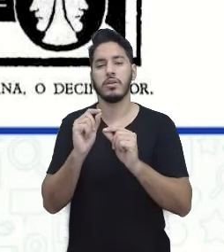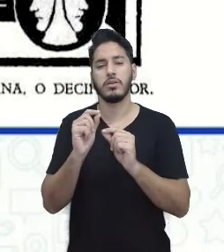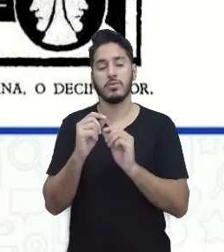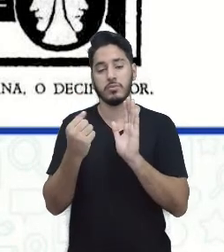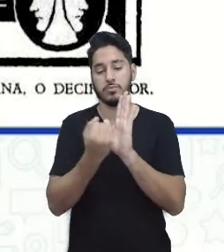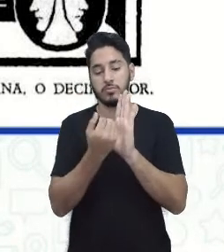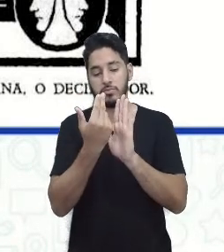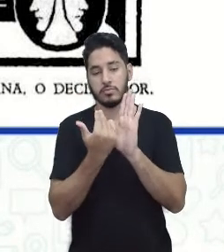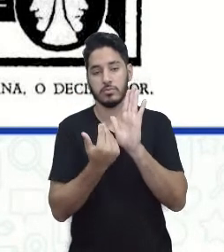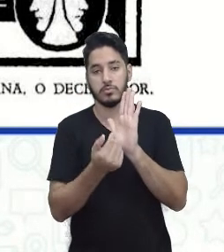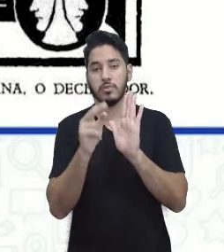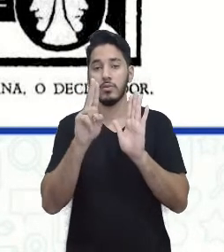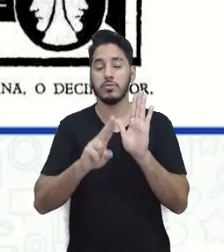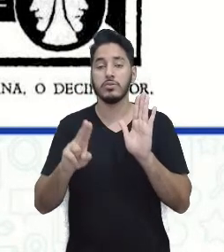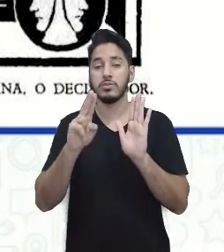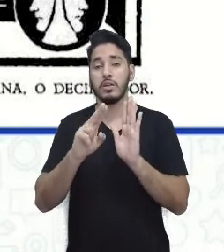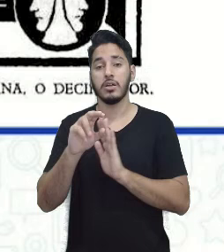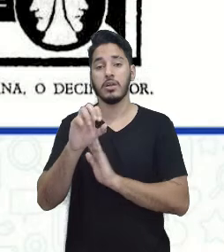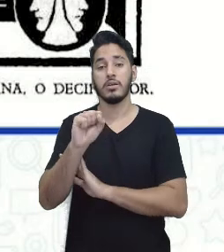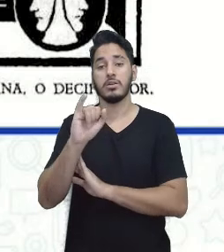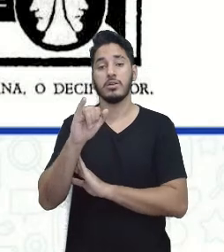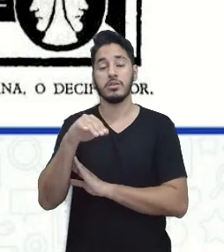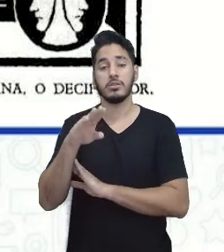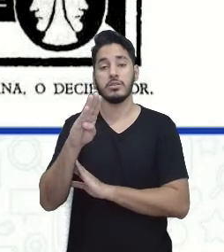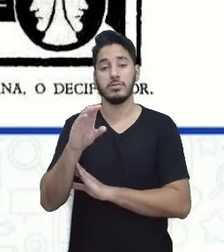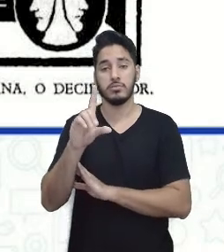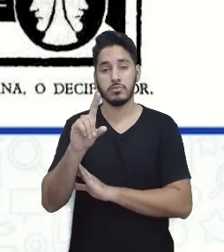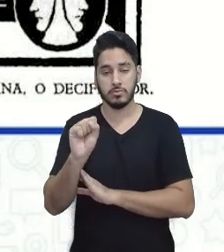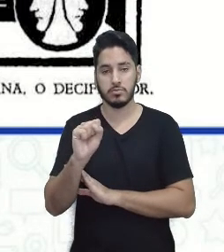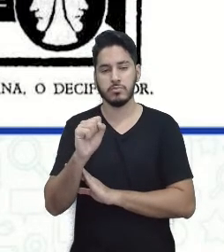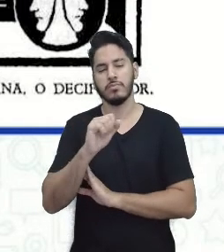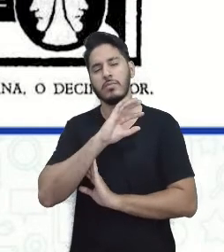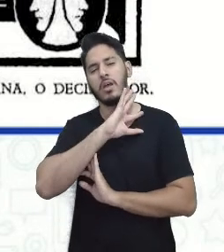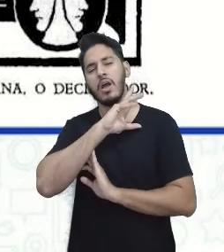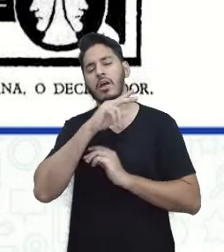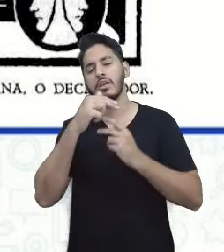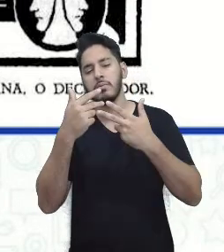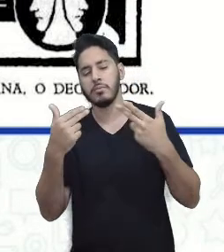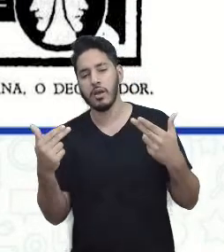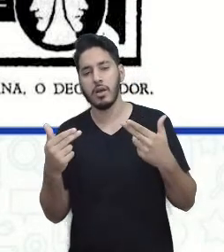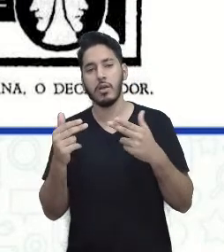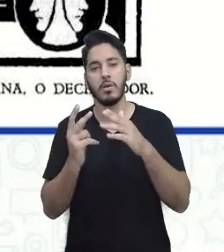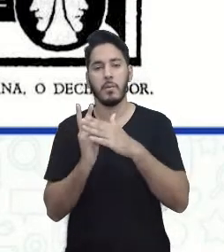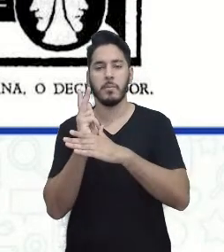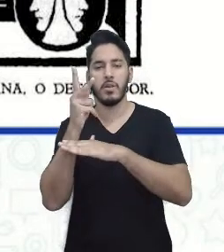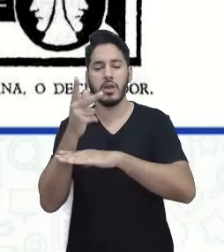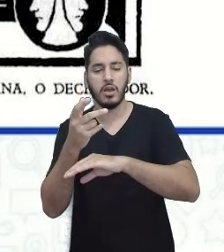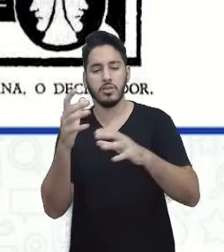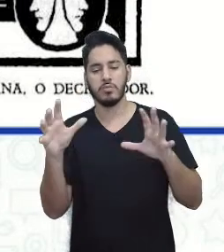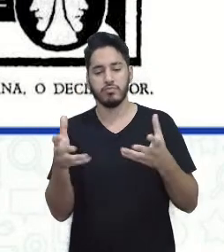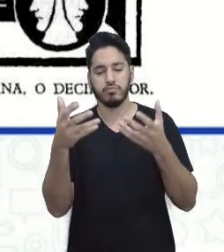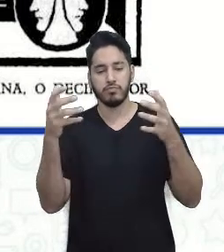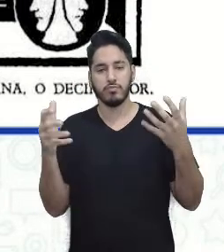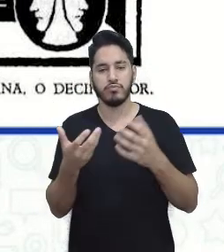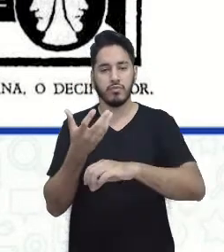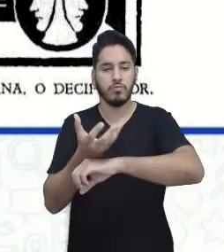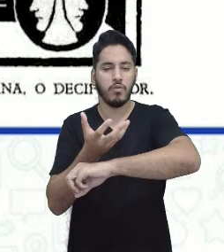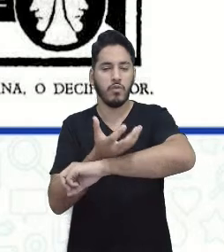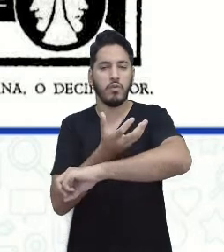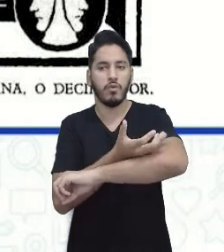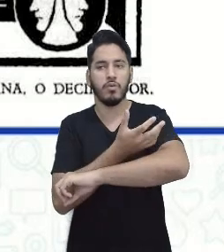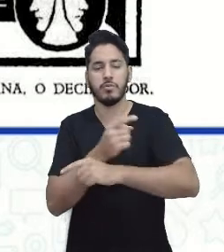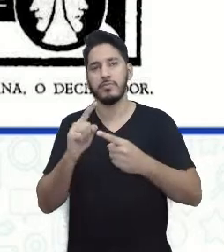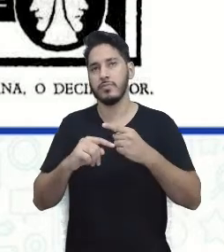vão se utilizar de símbolos, tanto símbolos animais quanto vegetais. É muito utilizado a presença dos animais, né,